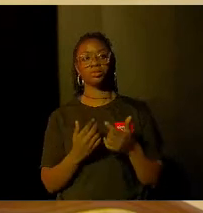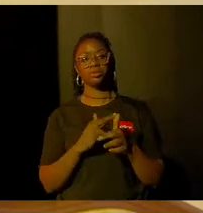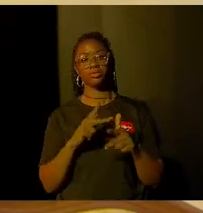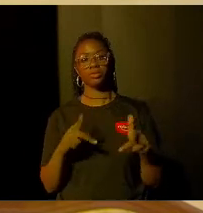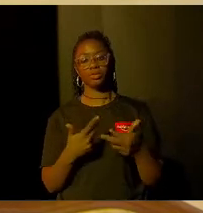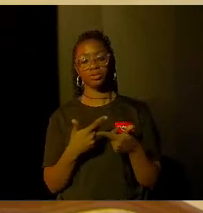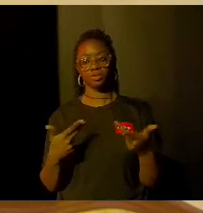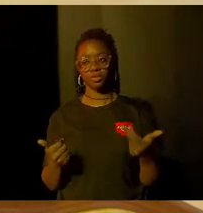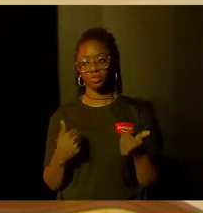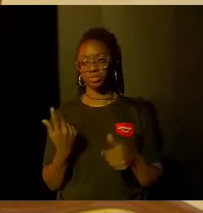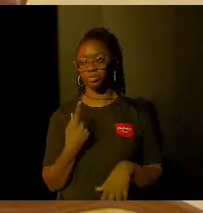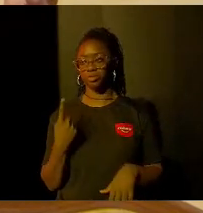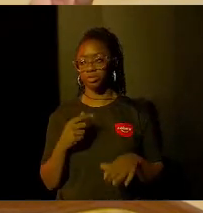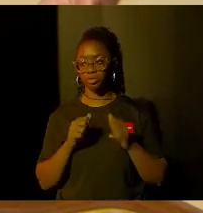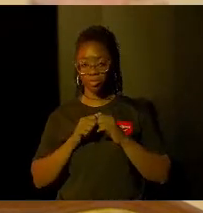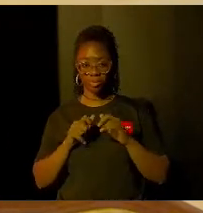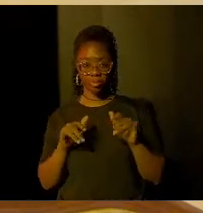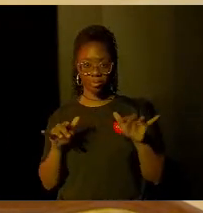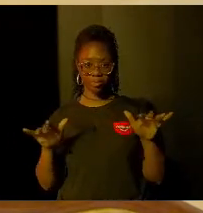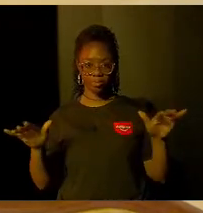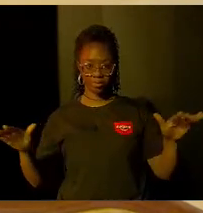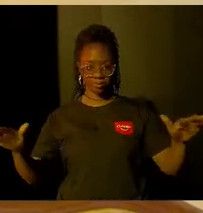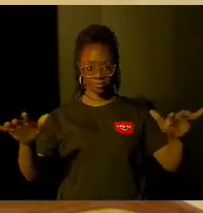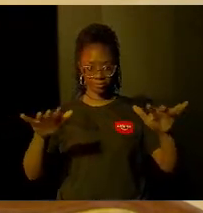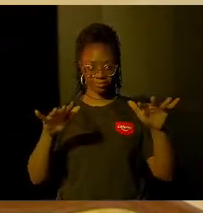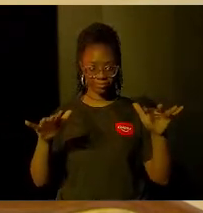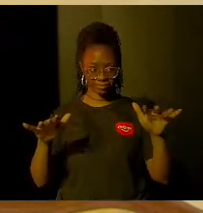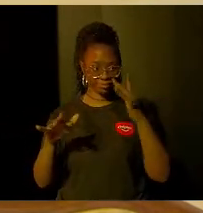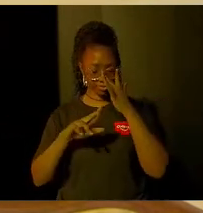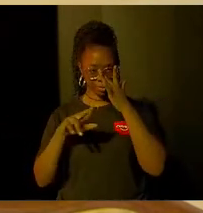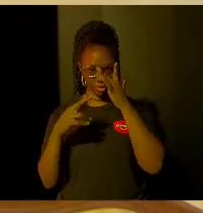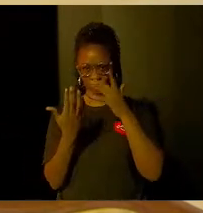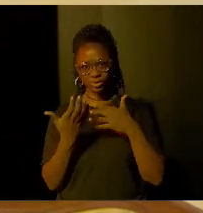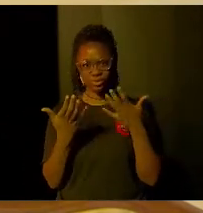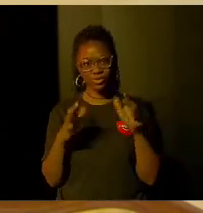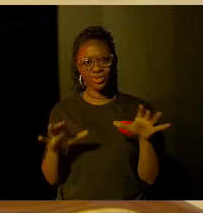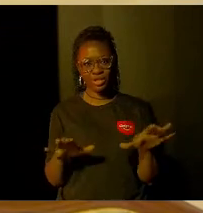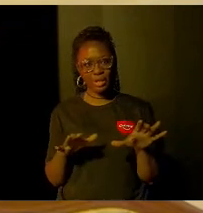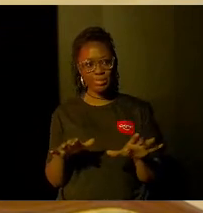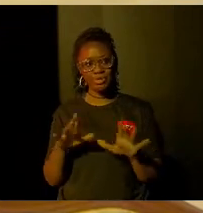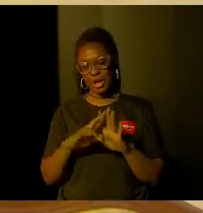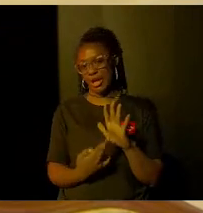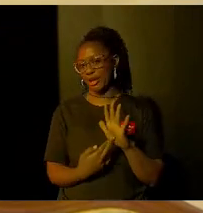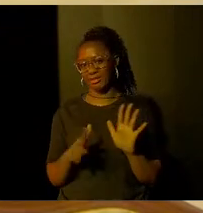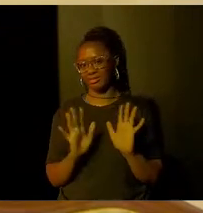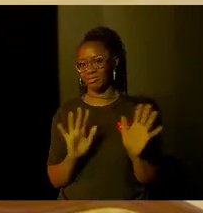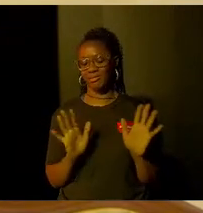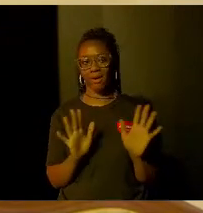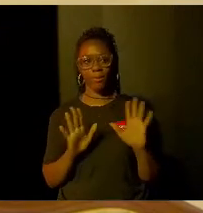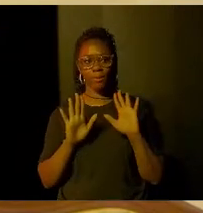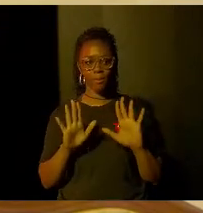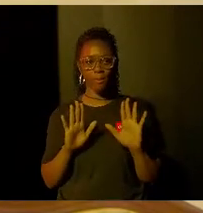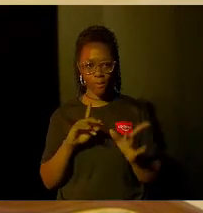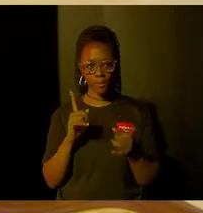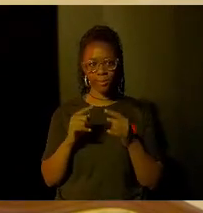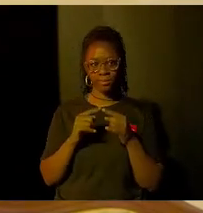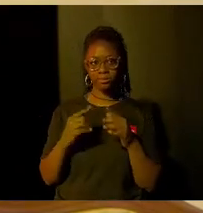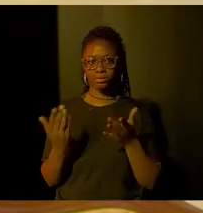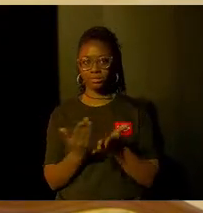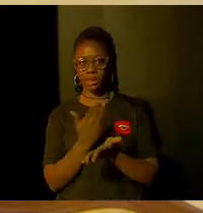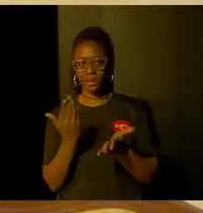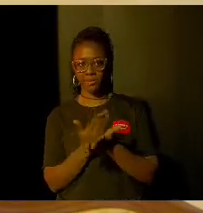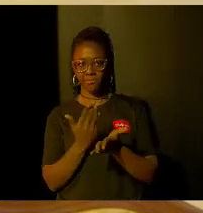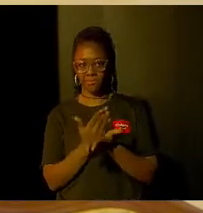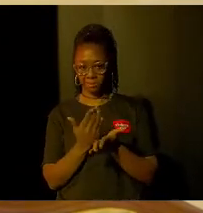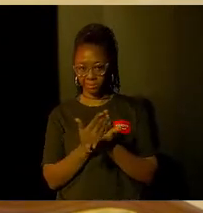que está expandindo as caixinhas não as caixinhas não queremos Caxias e a gente quer que a partir do livro o livro vai ser